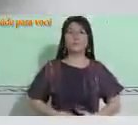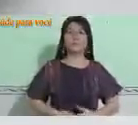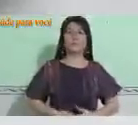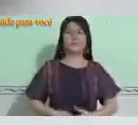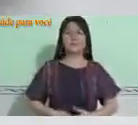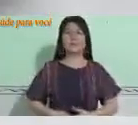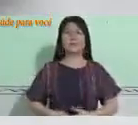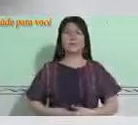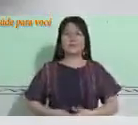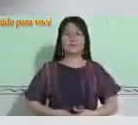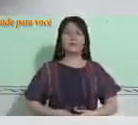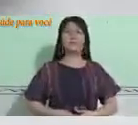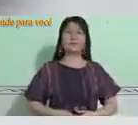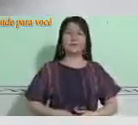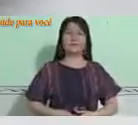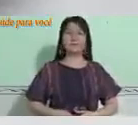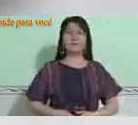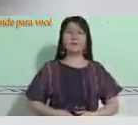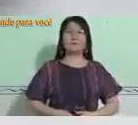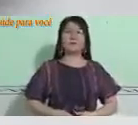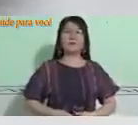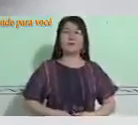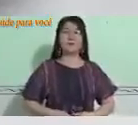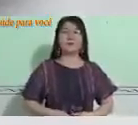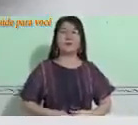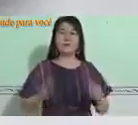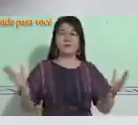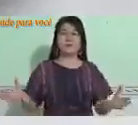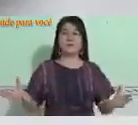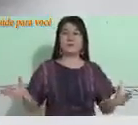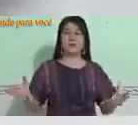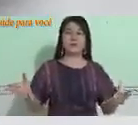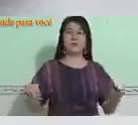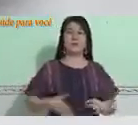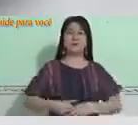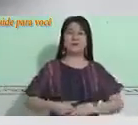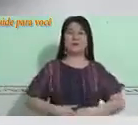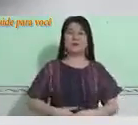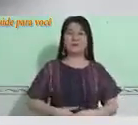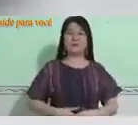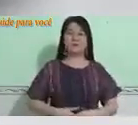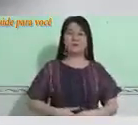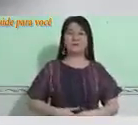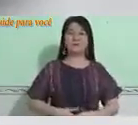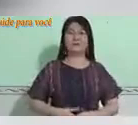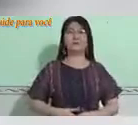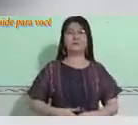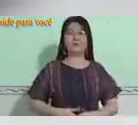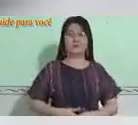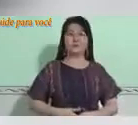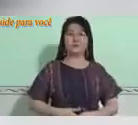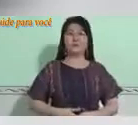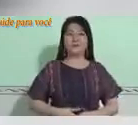Este tipo de alteração é mais comum no testículo esquerdo, vírgula, normalmente, vírgula, não é acompanhada de outros sintomas,